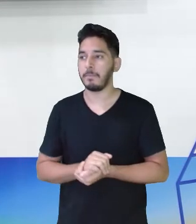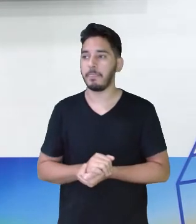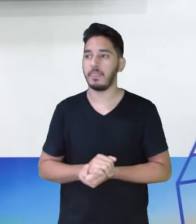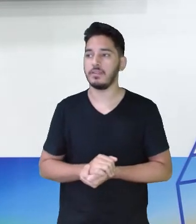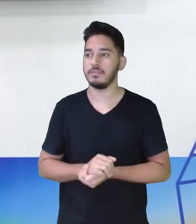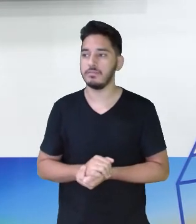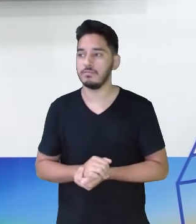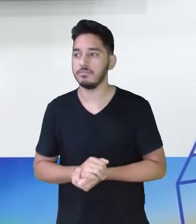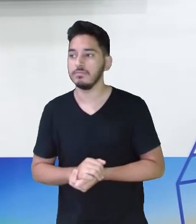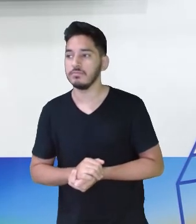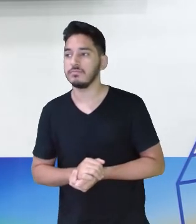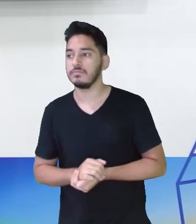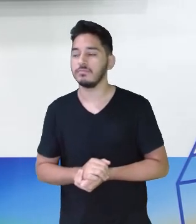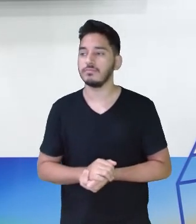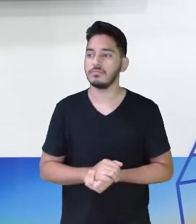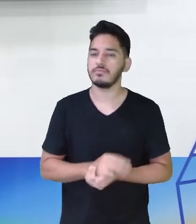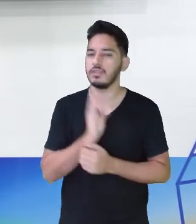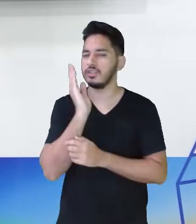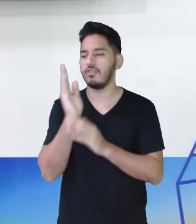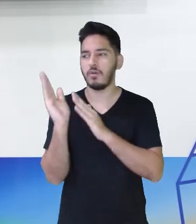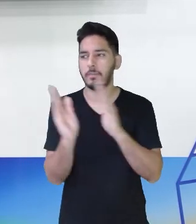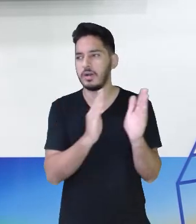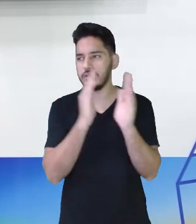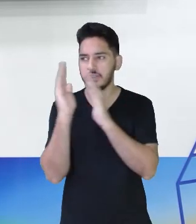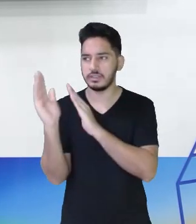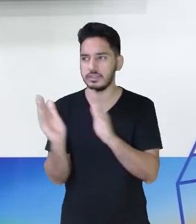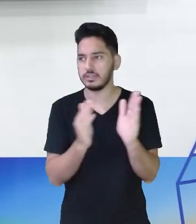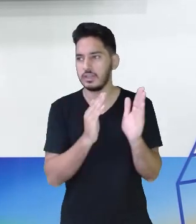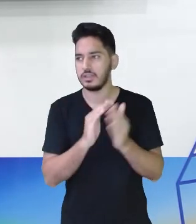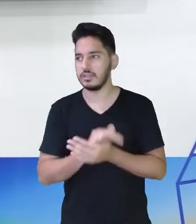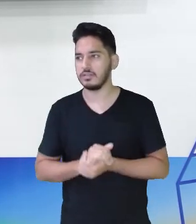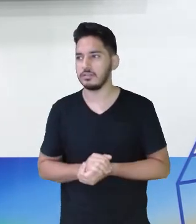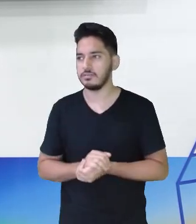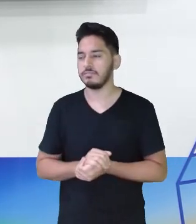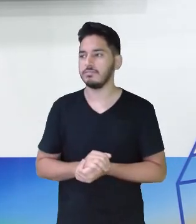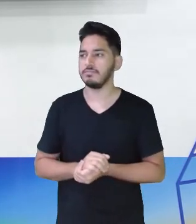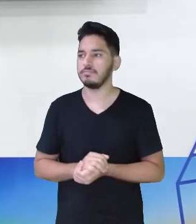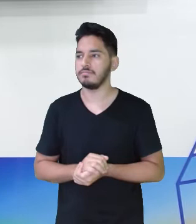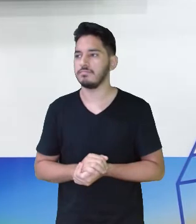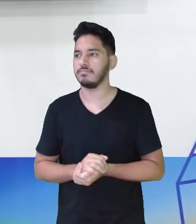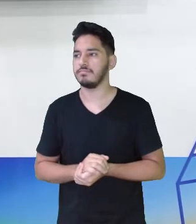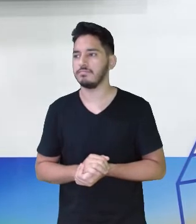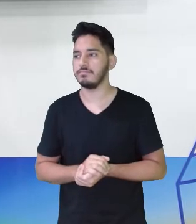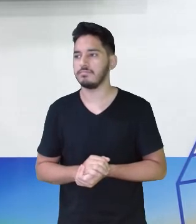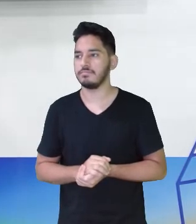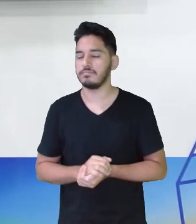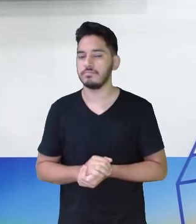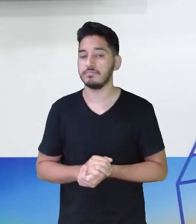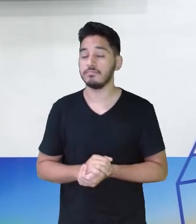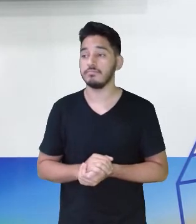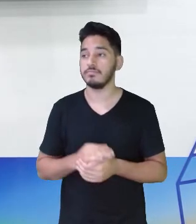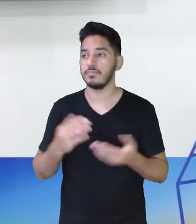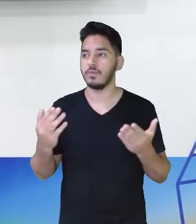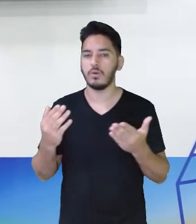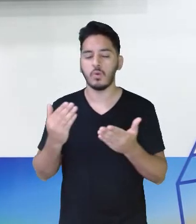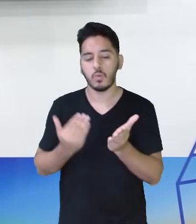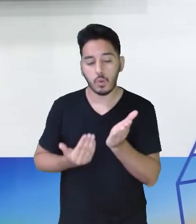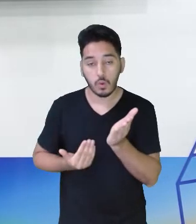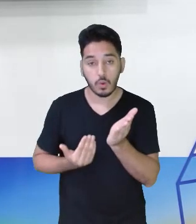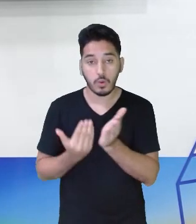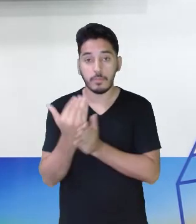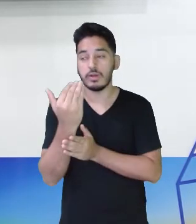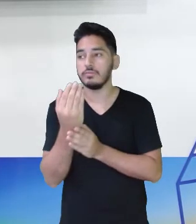cá, tá? Já vou adiantar um pouquinho. Olha aqui, ó. O pontapé inicial